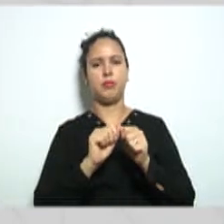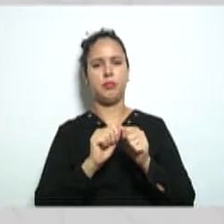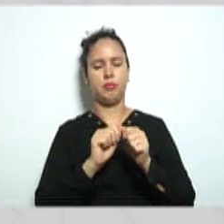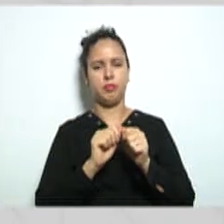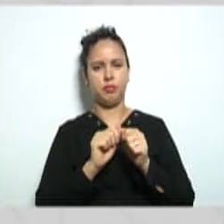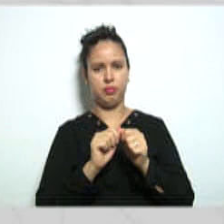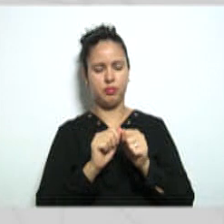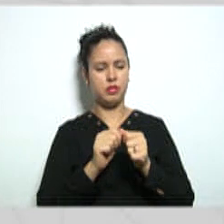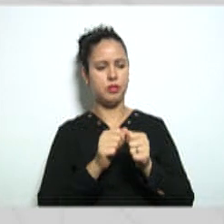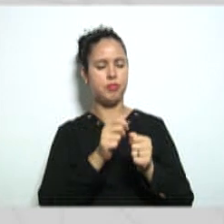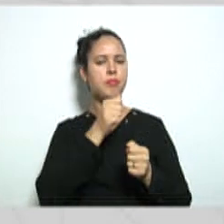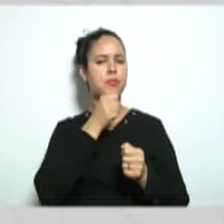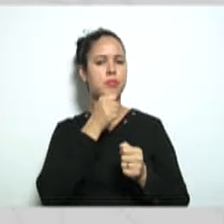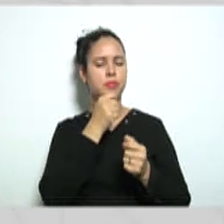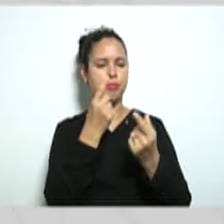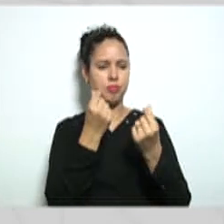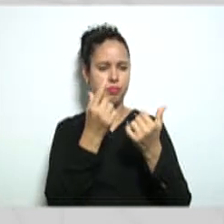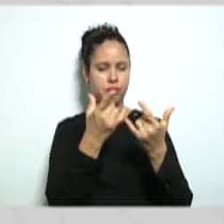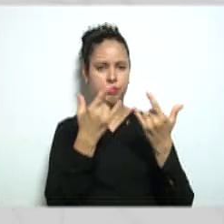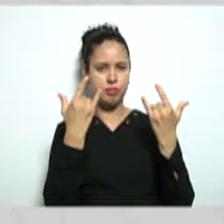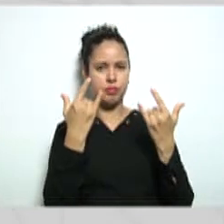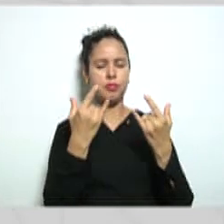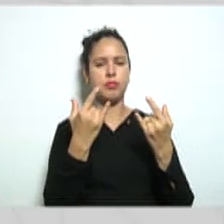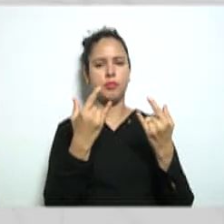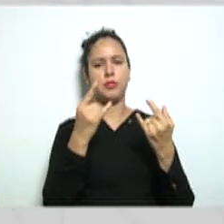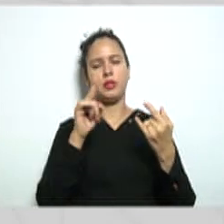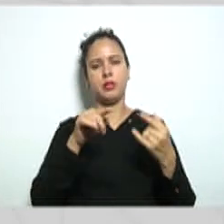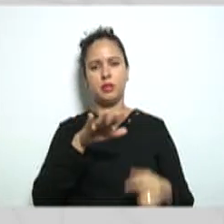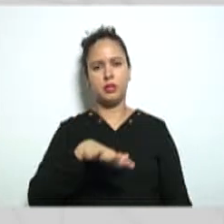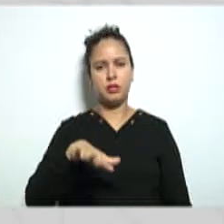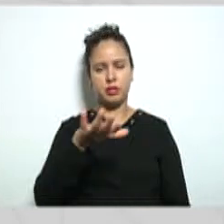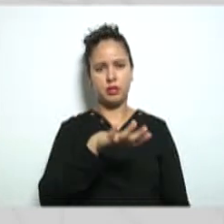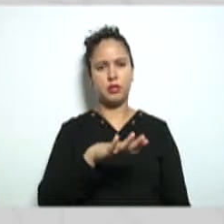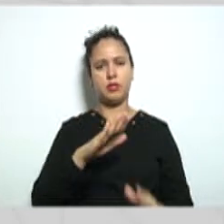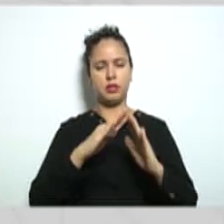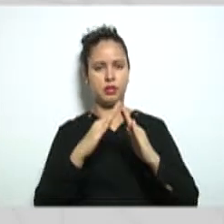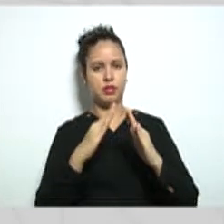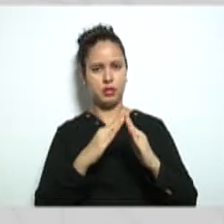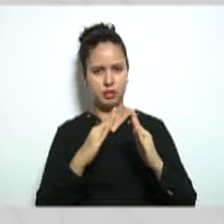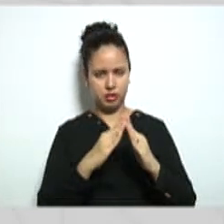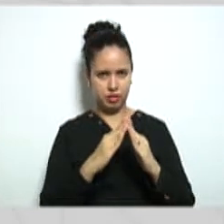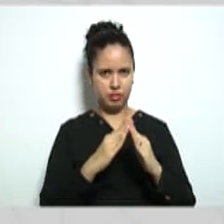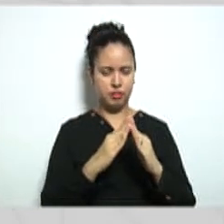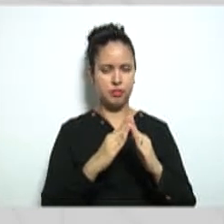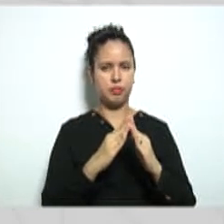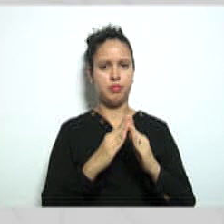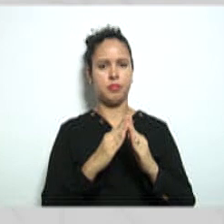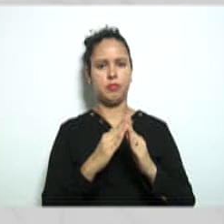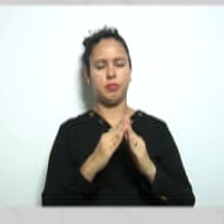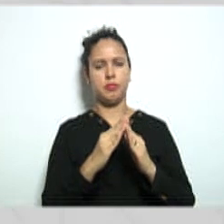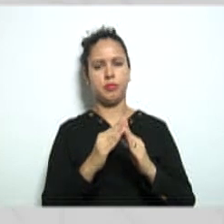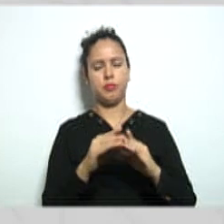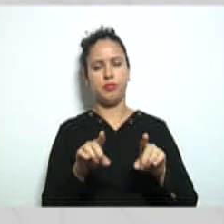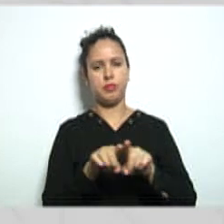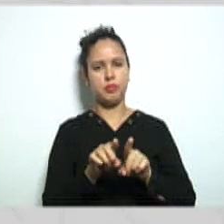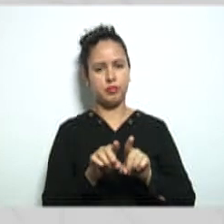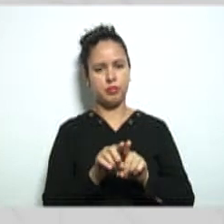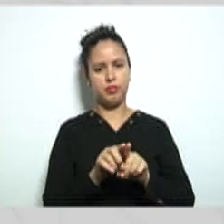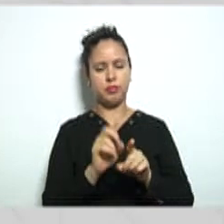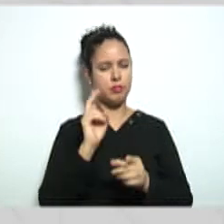o lucro. Ele é realizado no âmbito doméstico, ele é realizado em casa, ele é realizado de